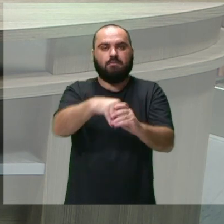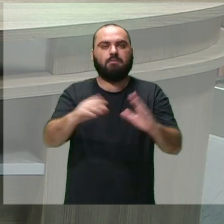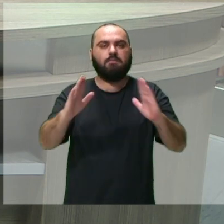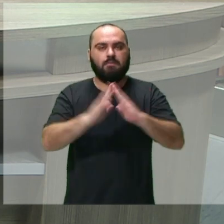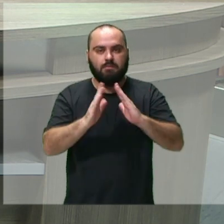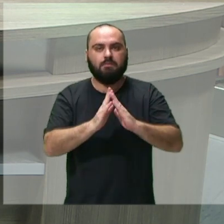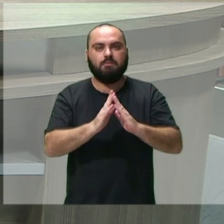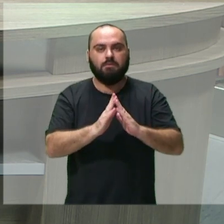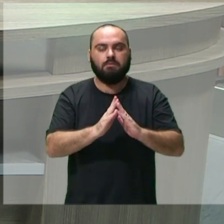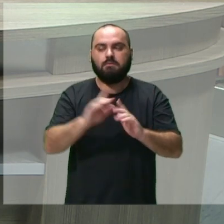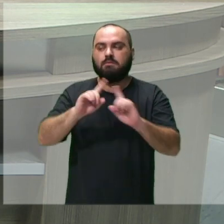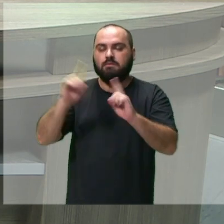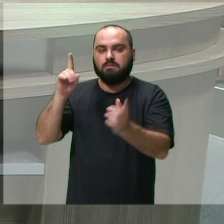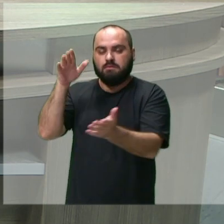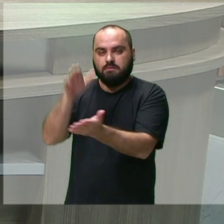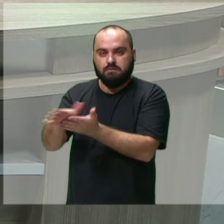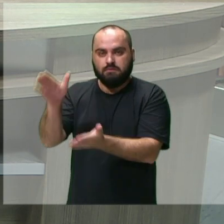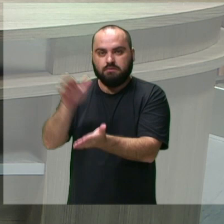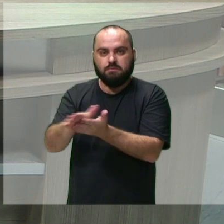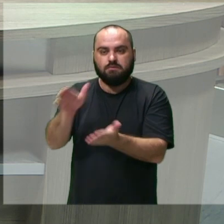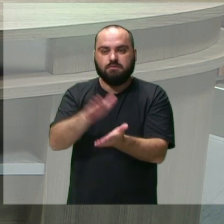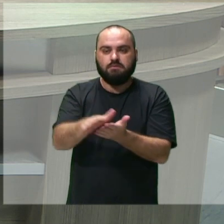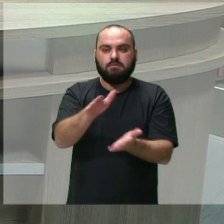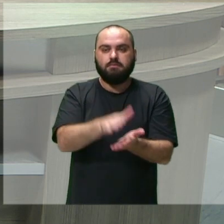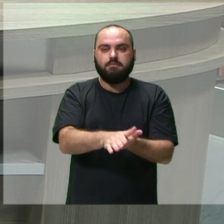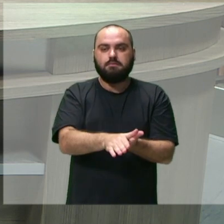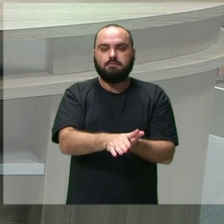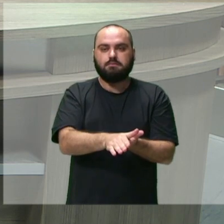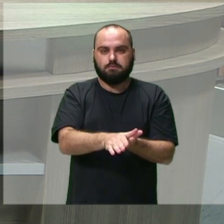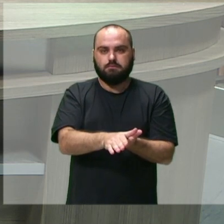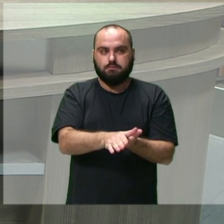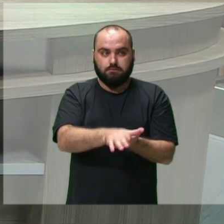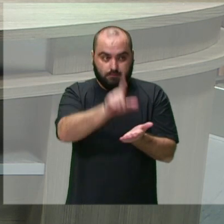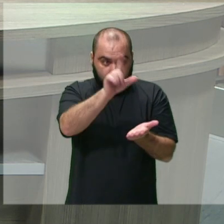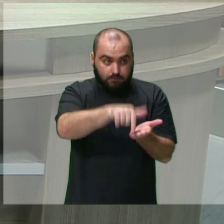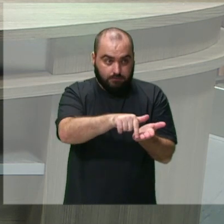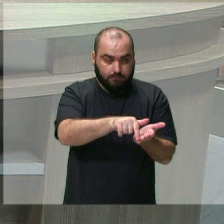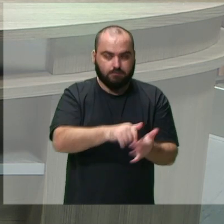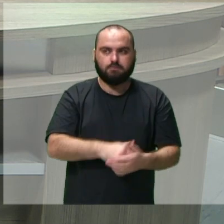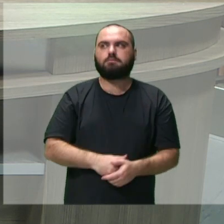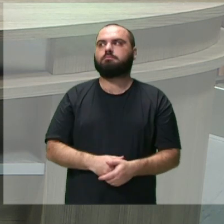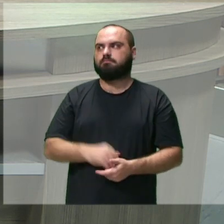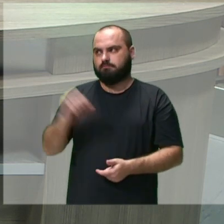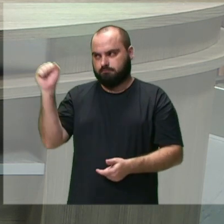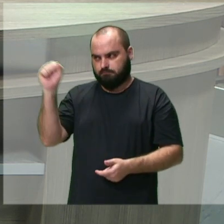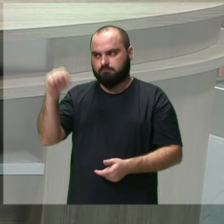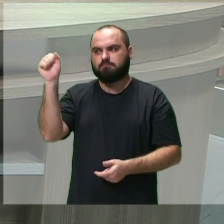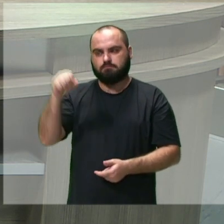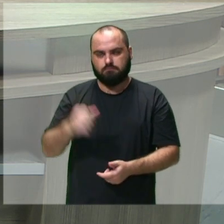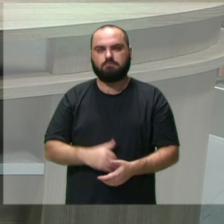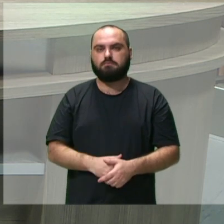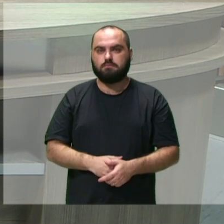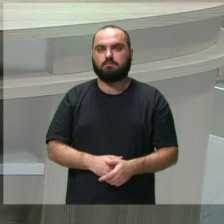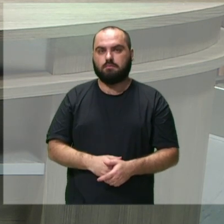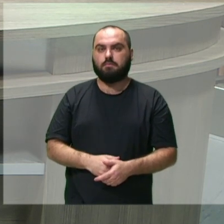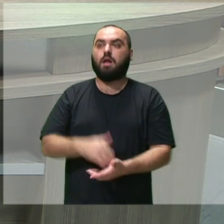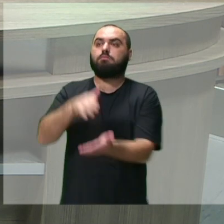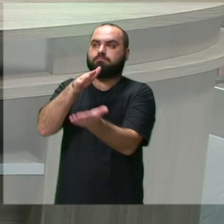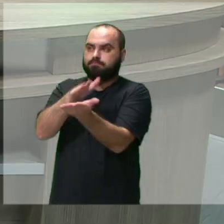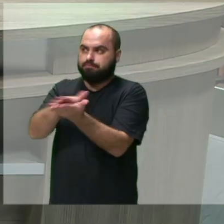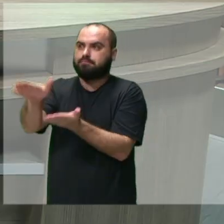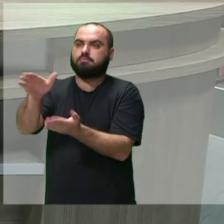ela tenha sido produzida, alguns números dela. É isso? Isso, mesmo que ela tenha sido impressa,